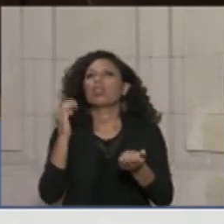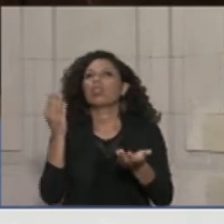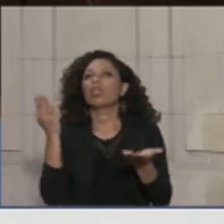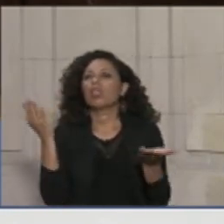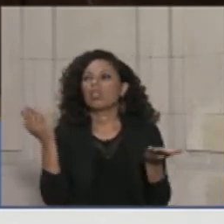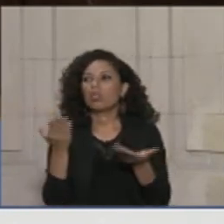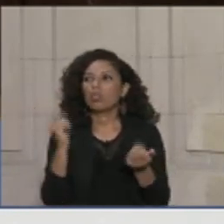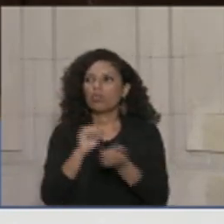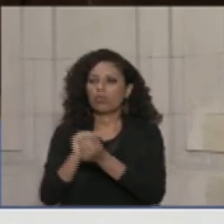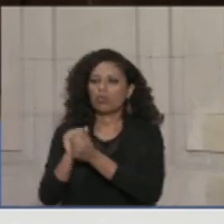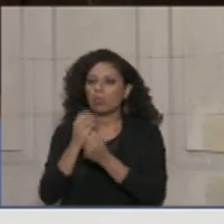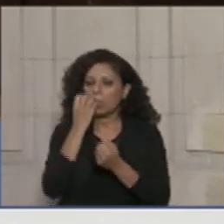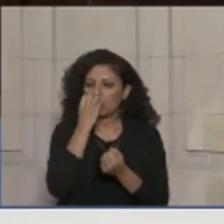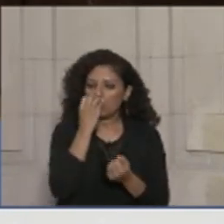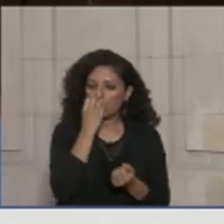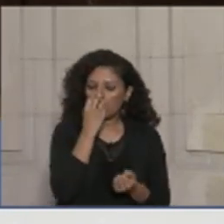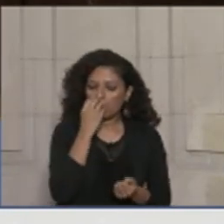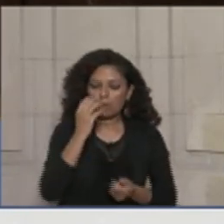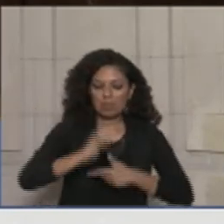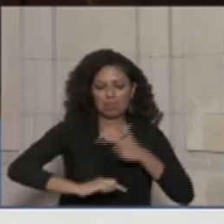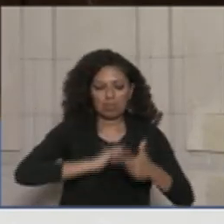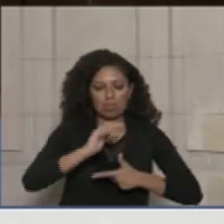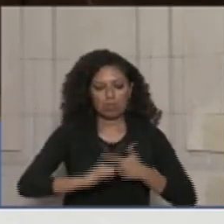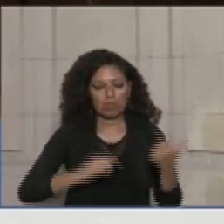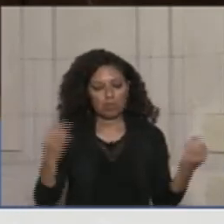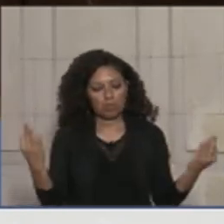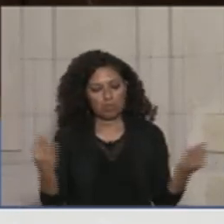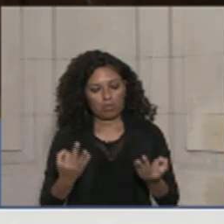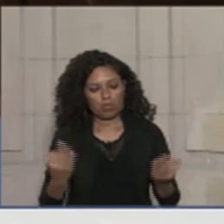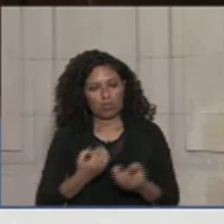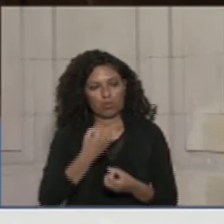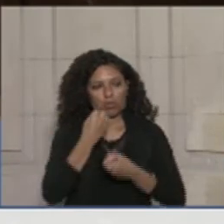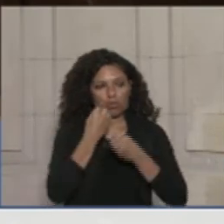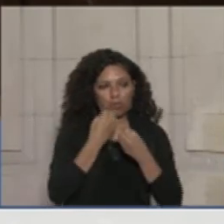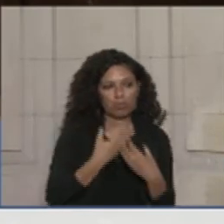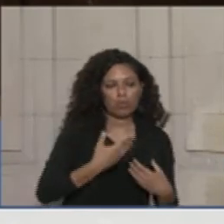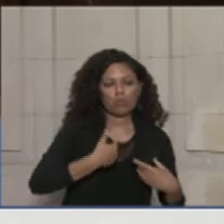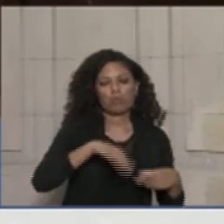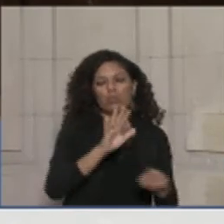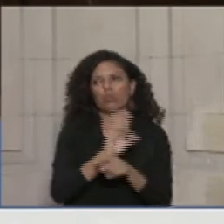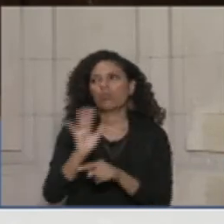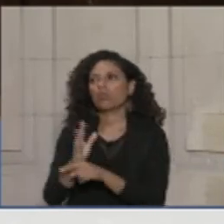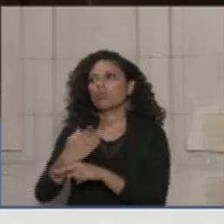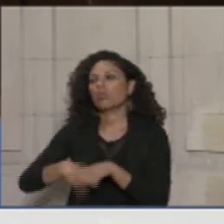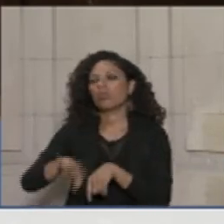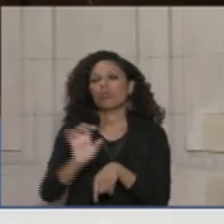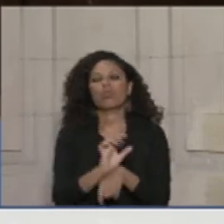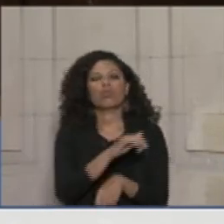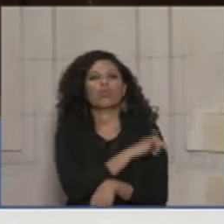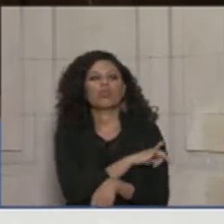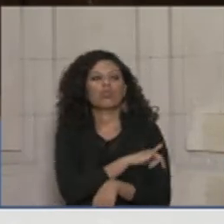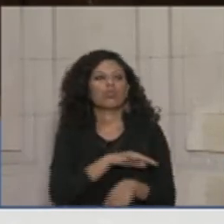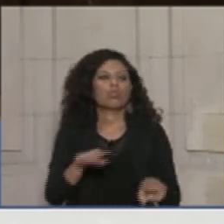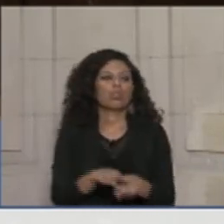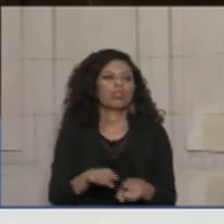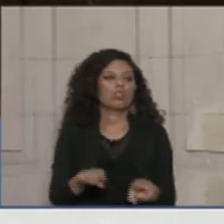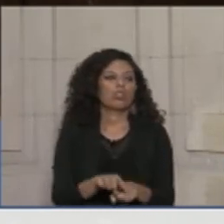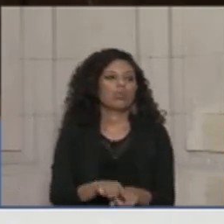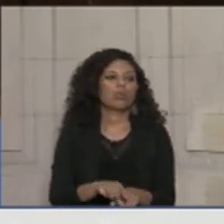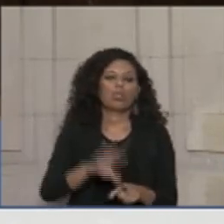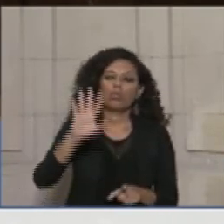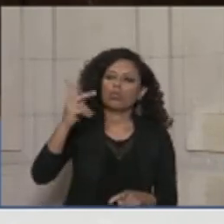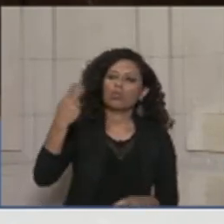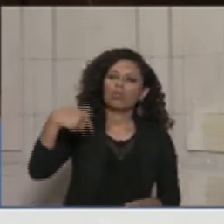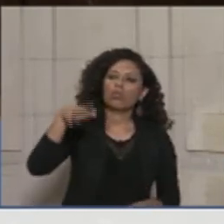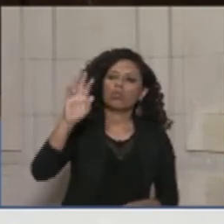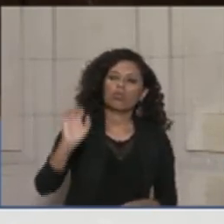Cães, que faz um trabalho irrepreensível, sensacional para o estado do Rio de Janeiro, e também para o Batalhão de Choque, que também